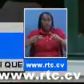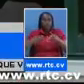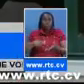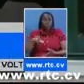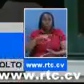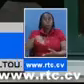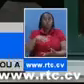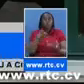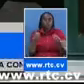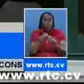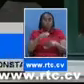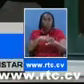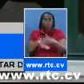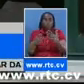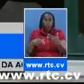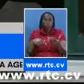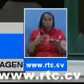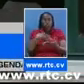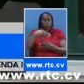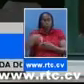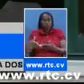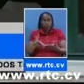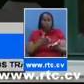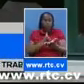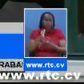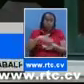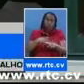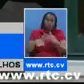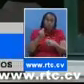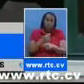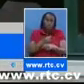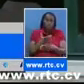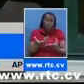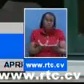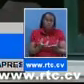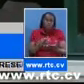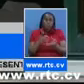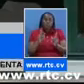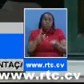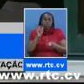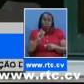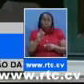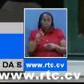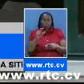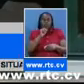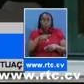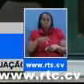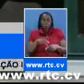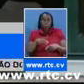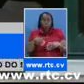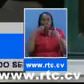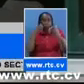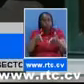fazer, e que ele é caminho de futuro, continua a construir um serviço que, a partir de um ponto, nunca pode ser cidadão de